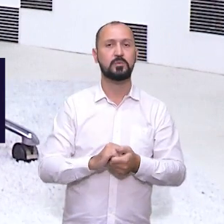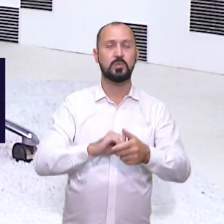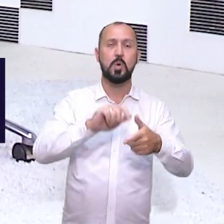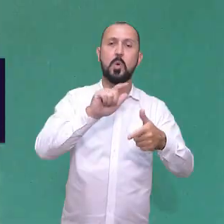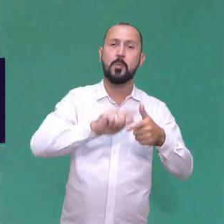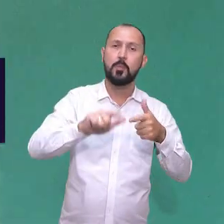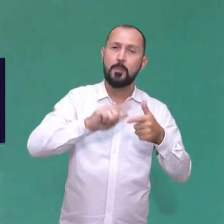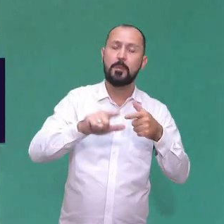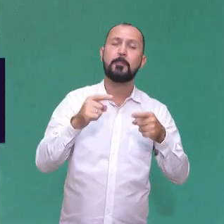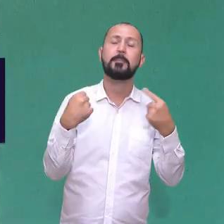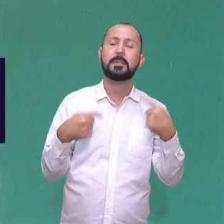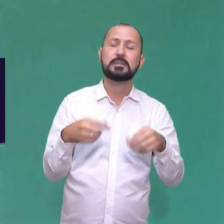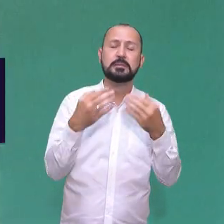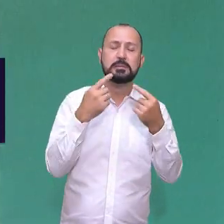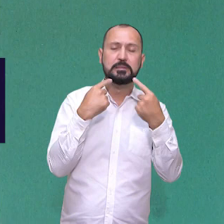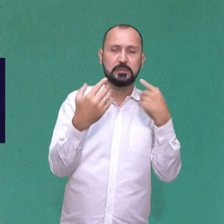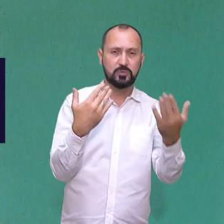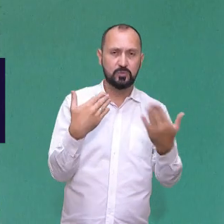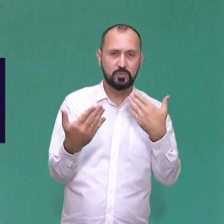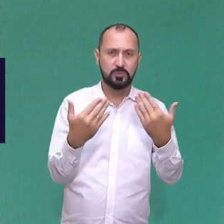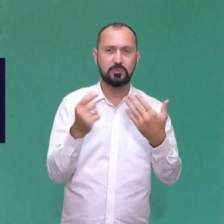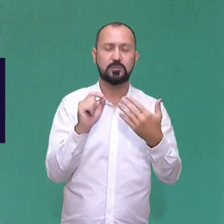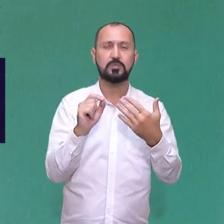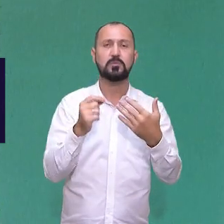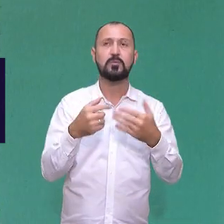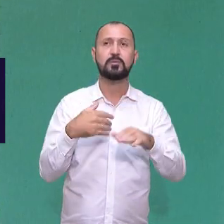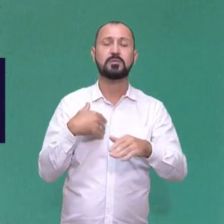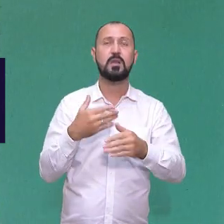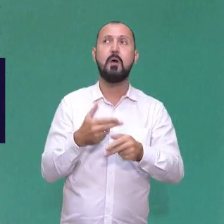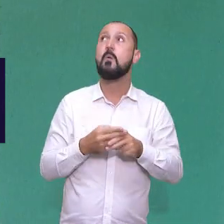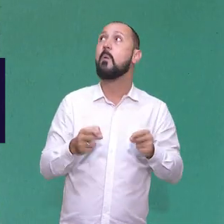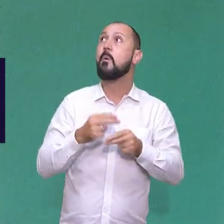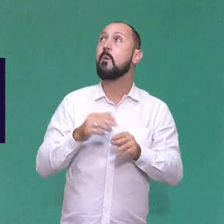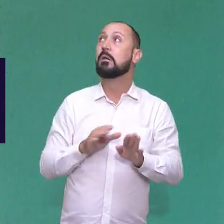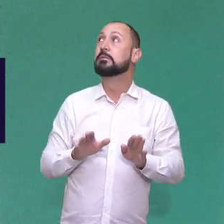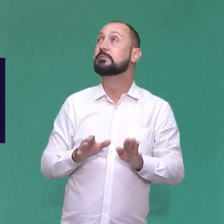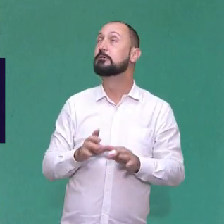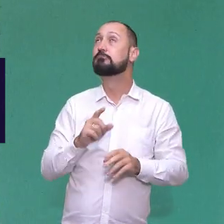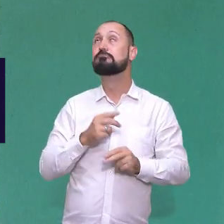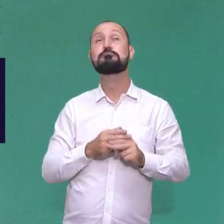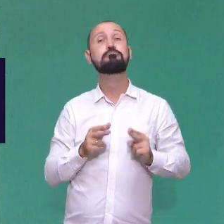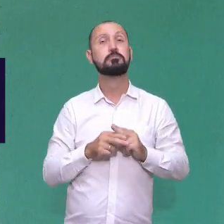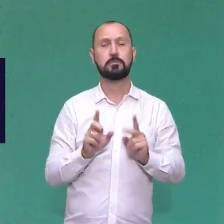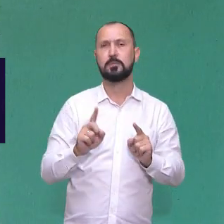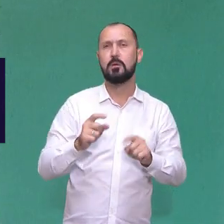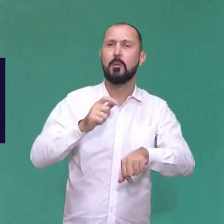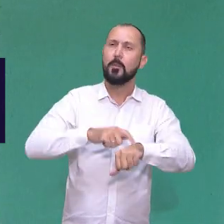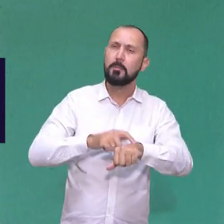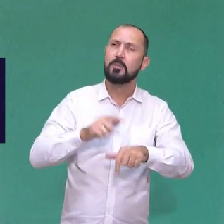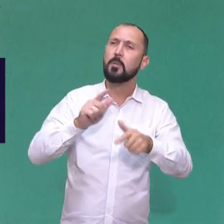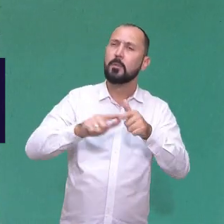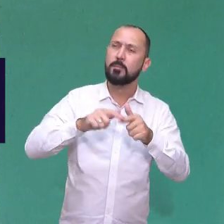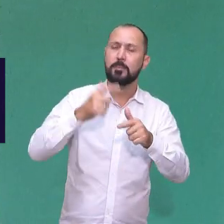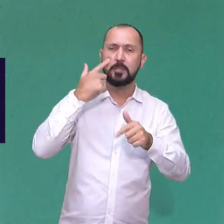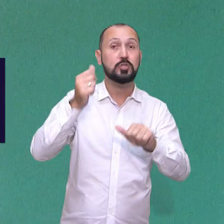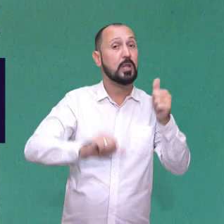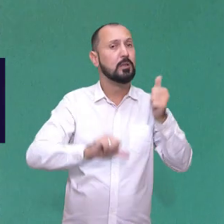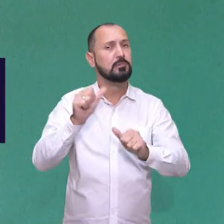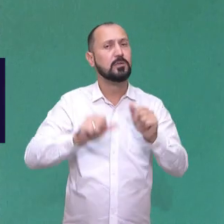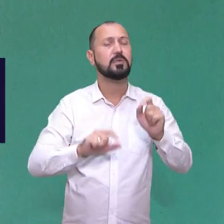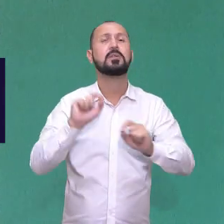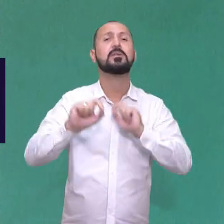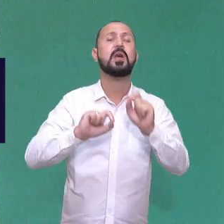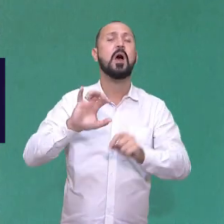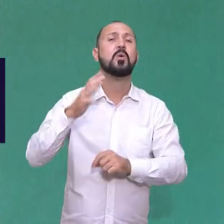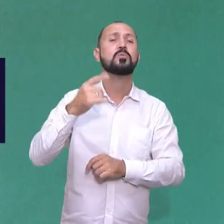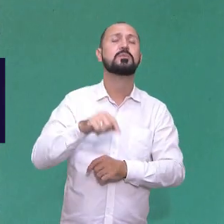essa questão é importante, né? Os problemas, eles têm que ser discutidos, eles não podem ficar embaixo do tapete. Então, quando vem à tona,